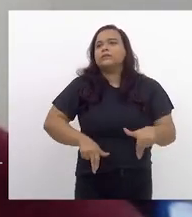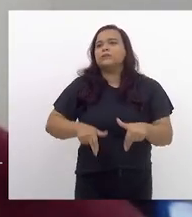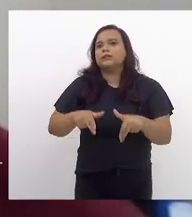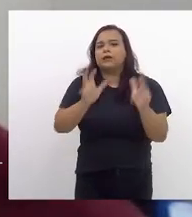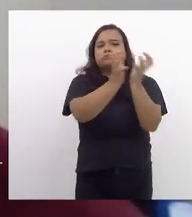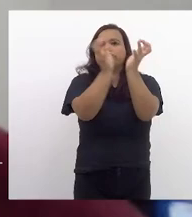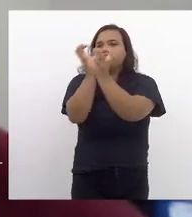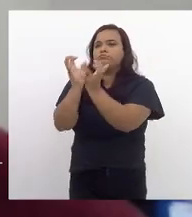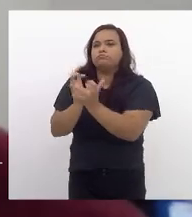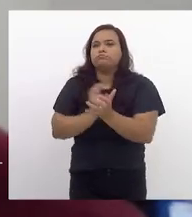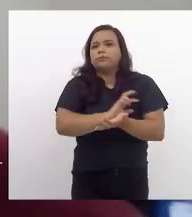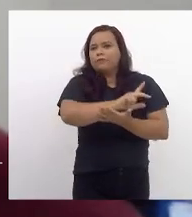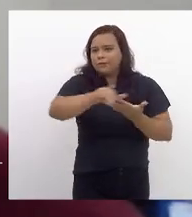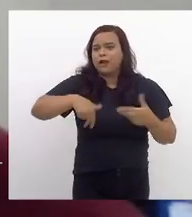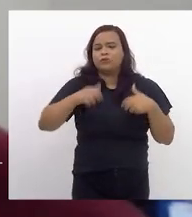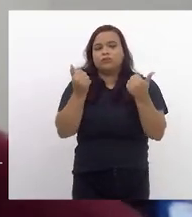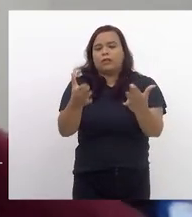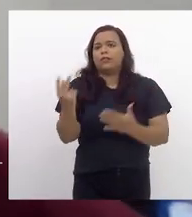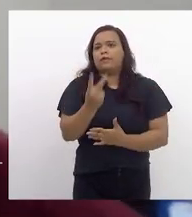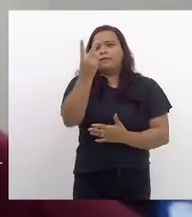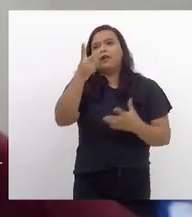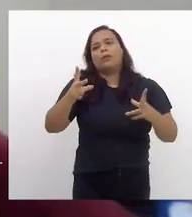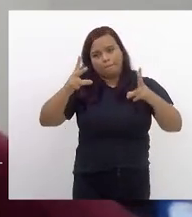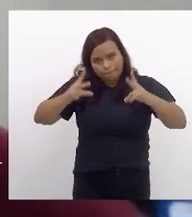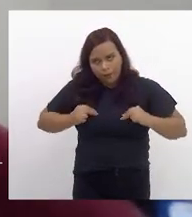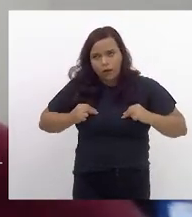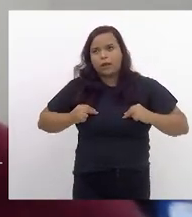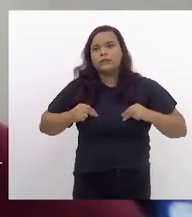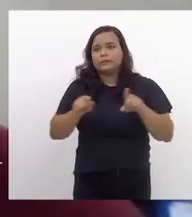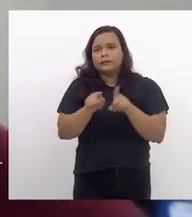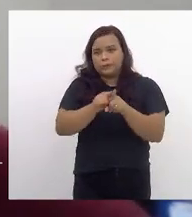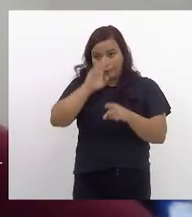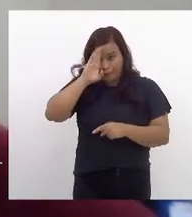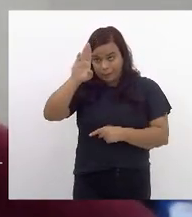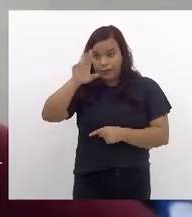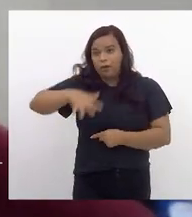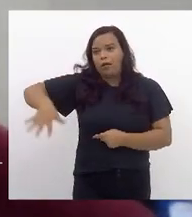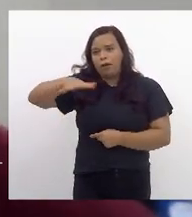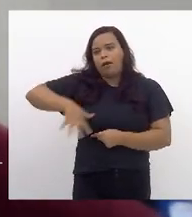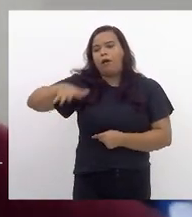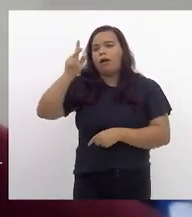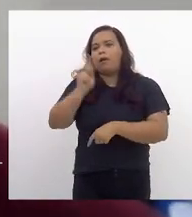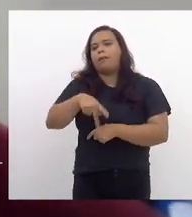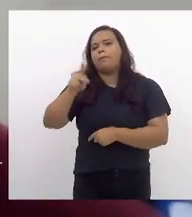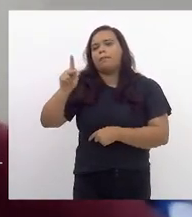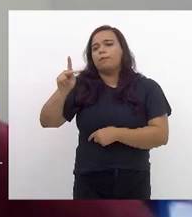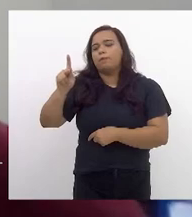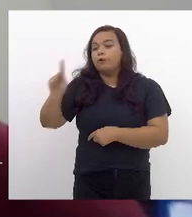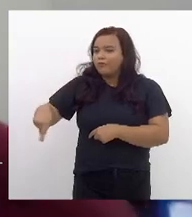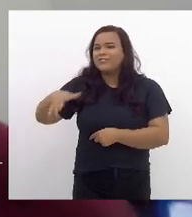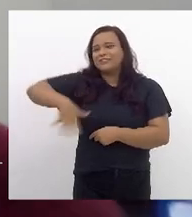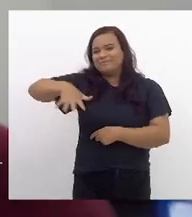categorias que também merecem ser valorizadas, em especial cito aí os profissionais de educação, os profissionais da